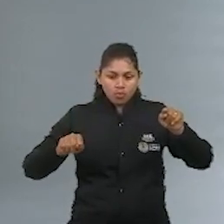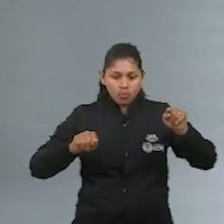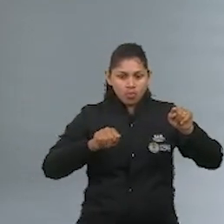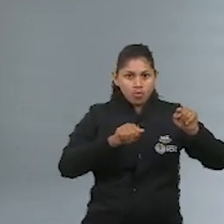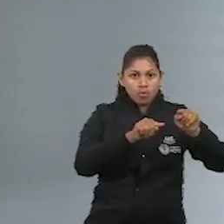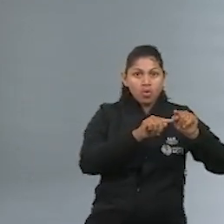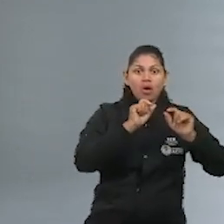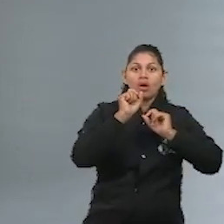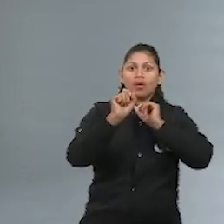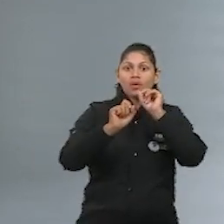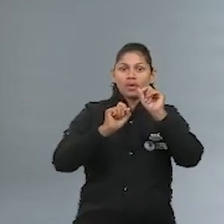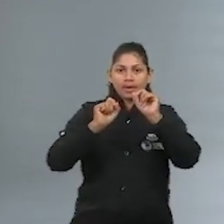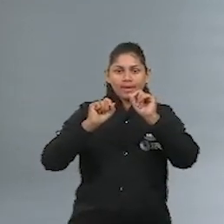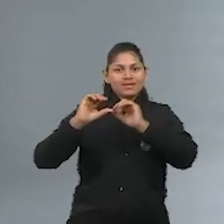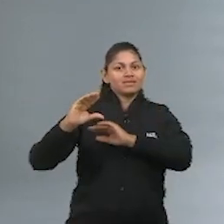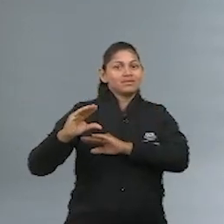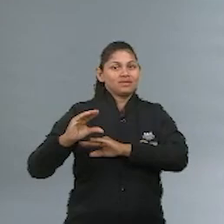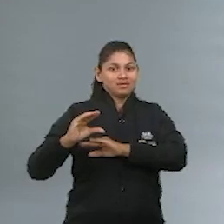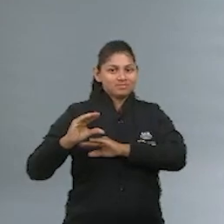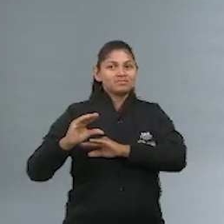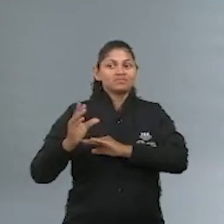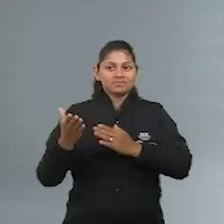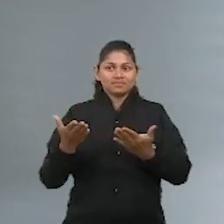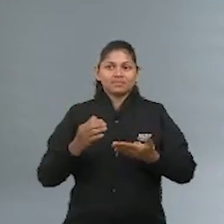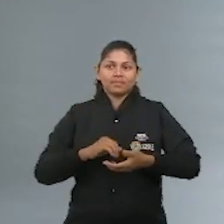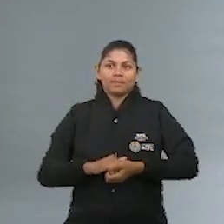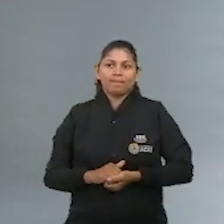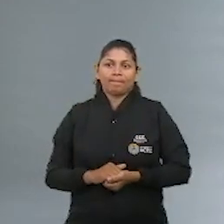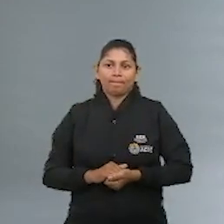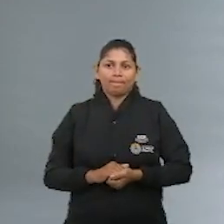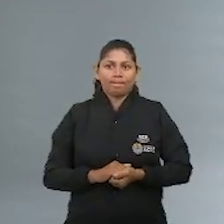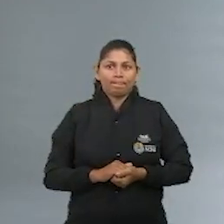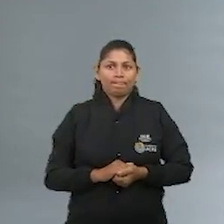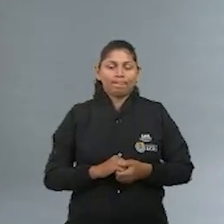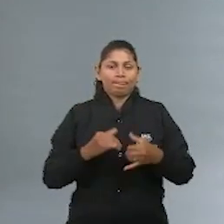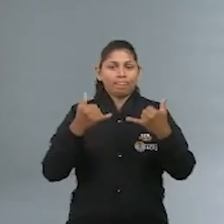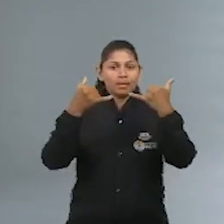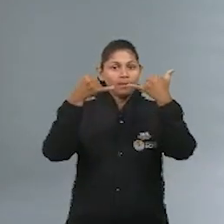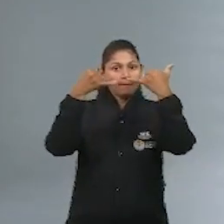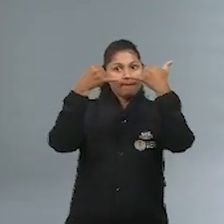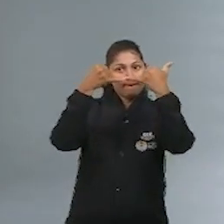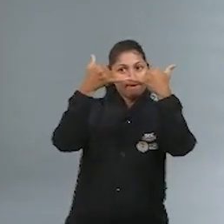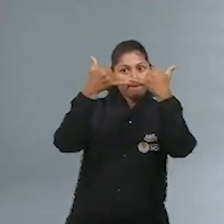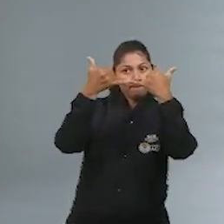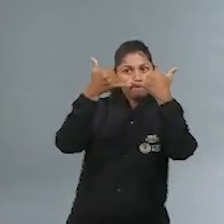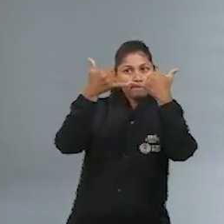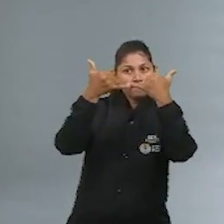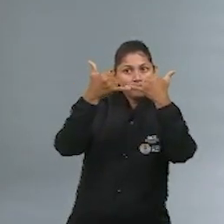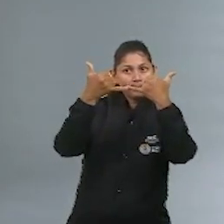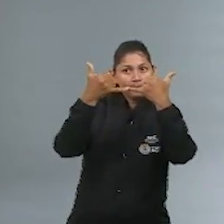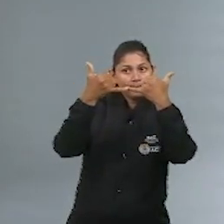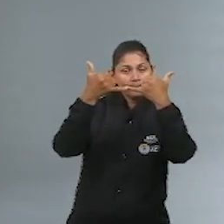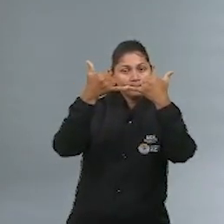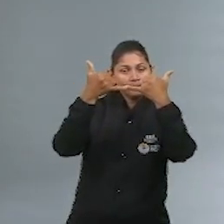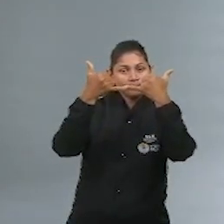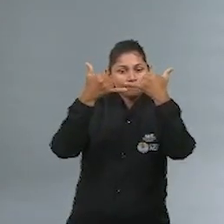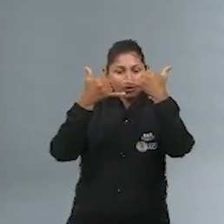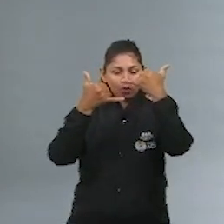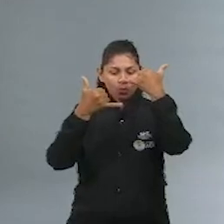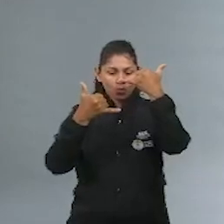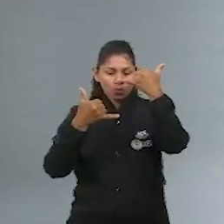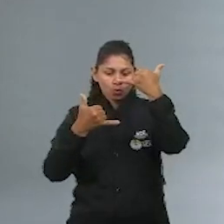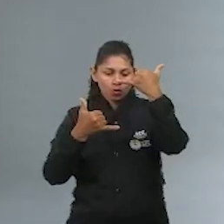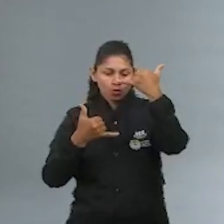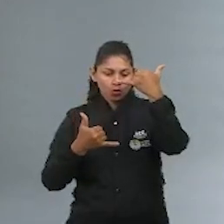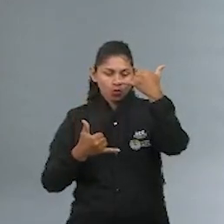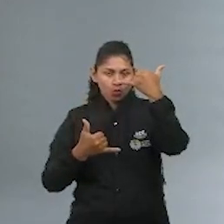eu vejo no ponto do nó, né, a um outro ponto, do ponto nó a outro ponto. E o nó